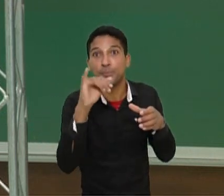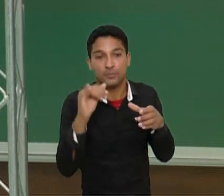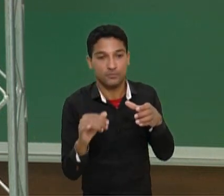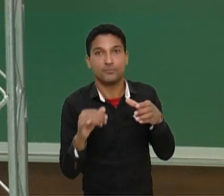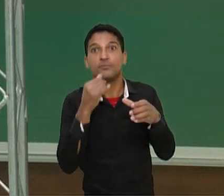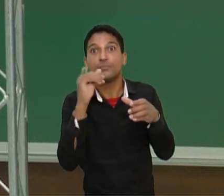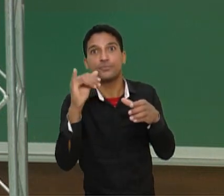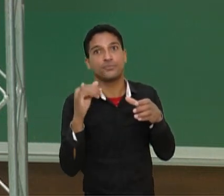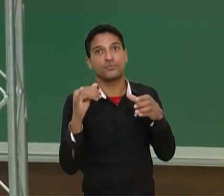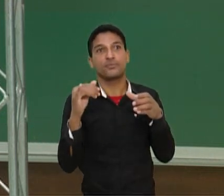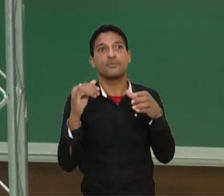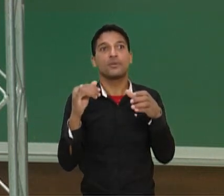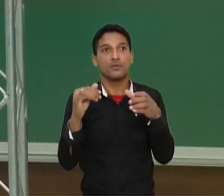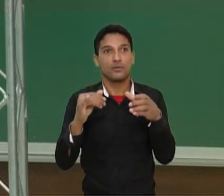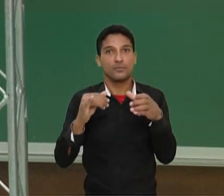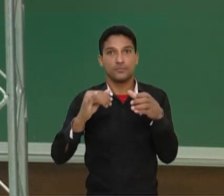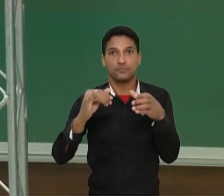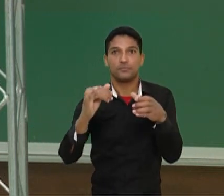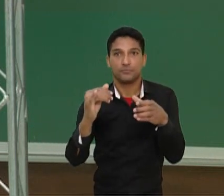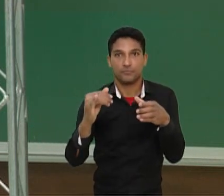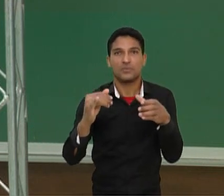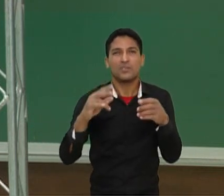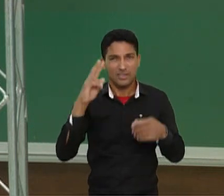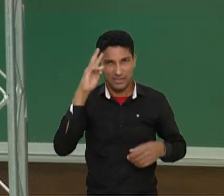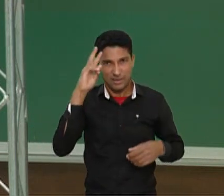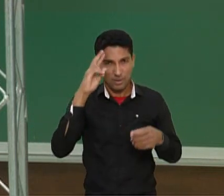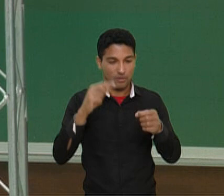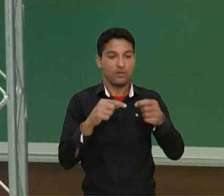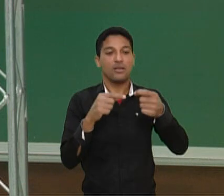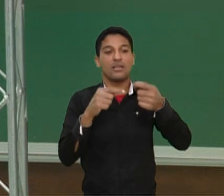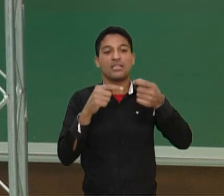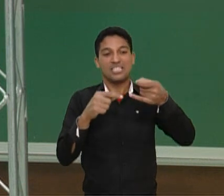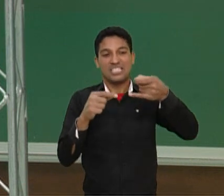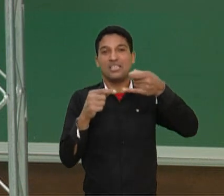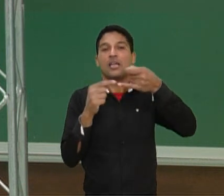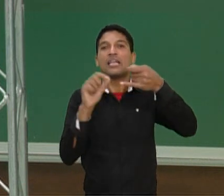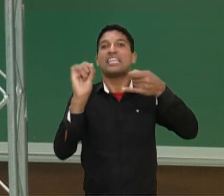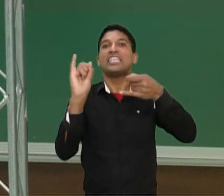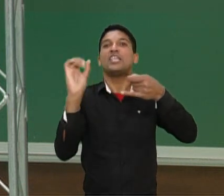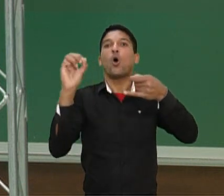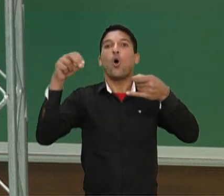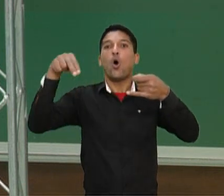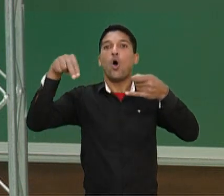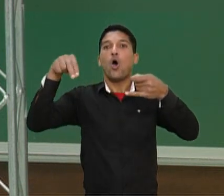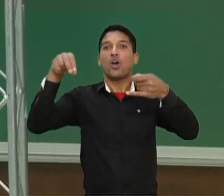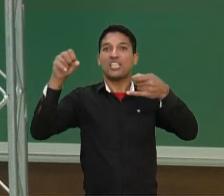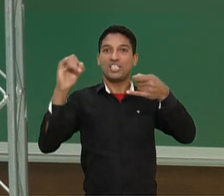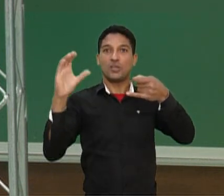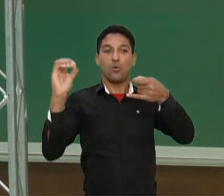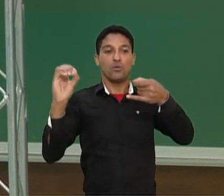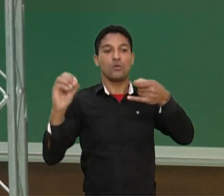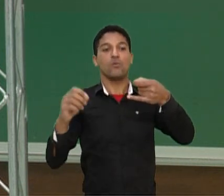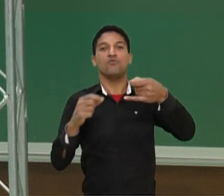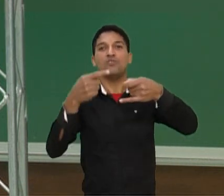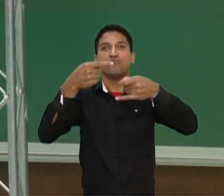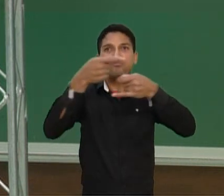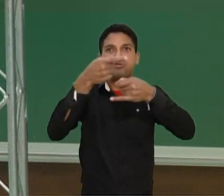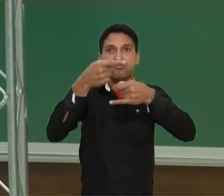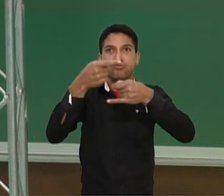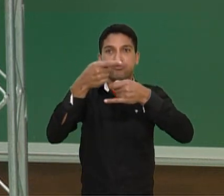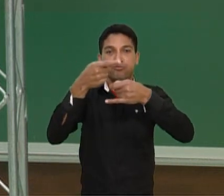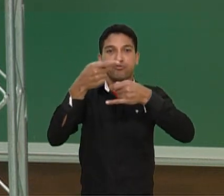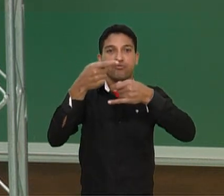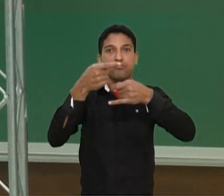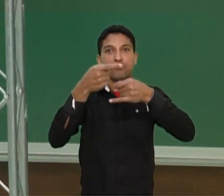eles são atraídos por uma ligação muito forte, né, uma interação eletrostática que acontece muito forte. Quando